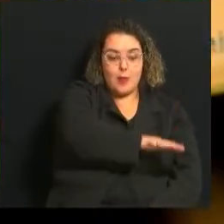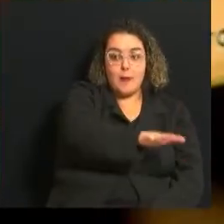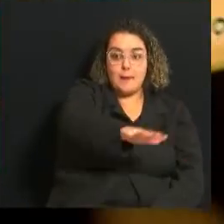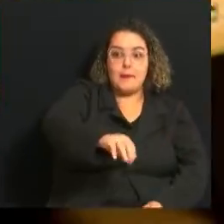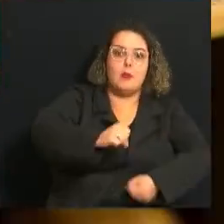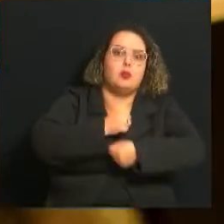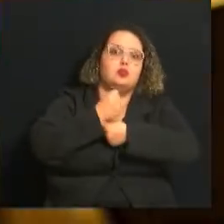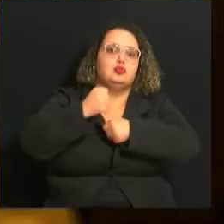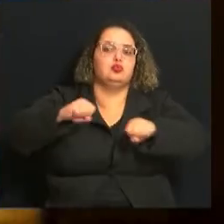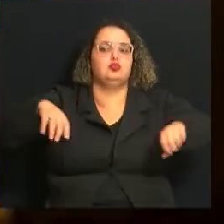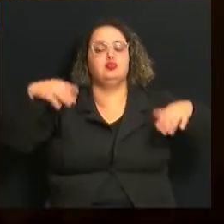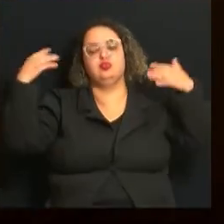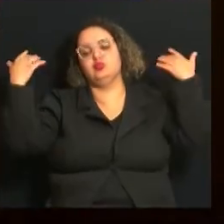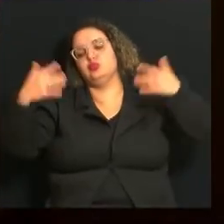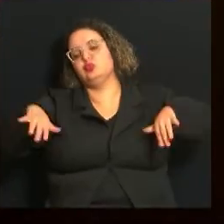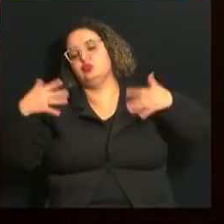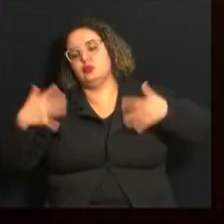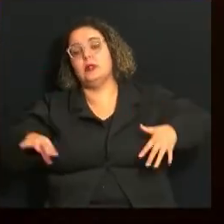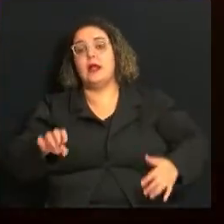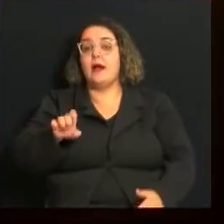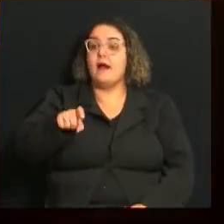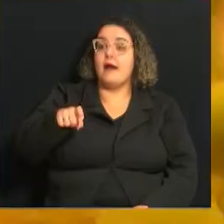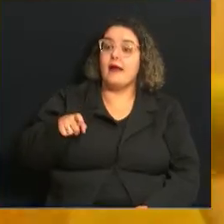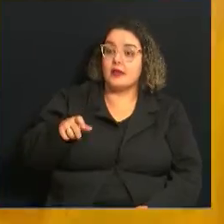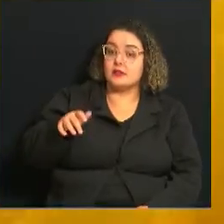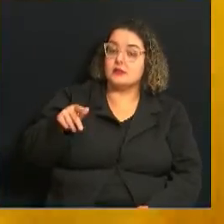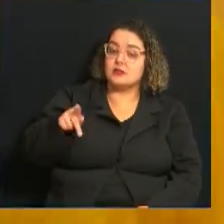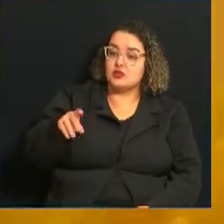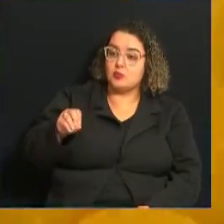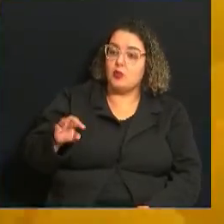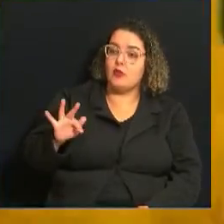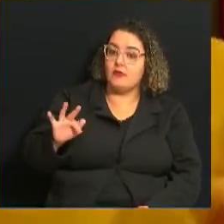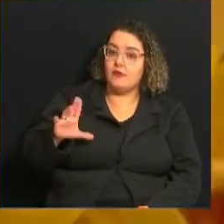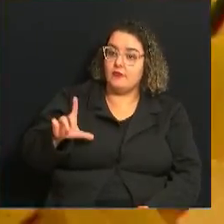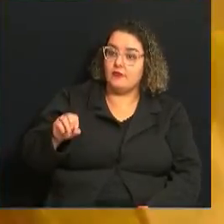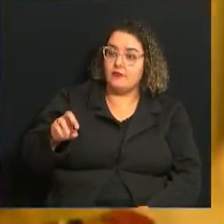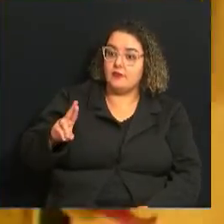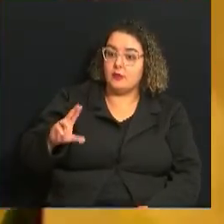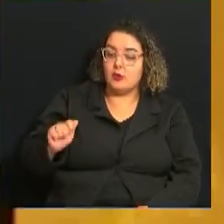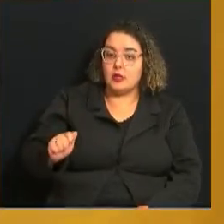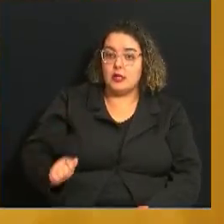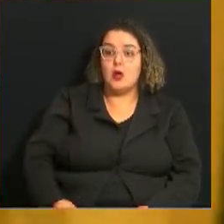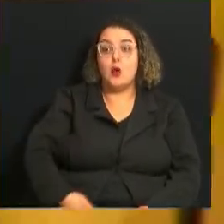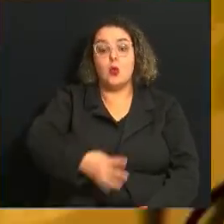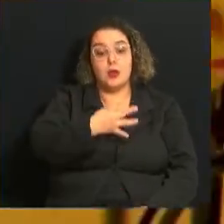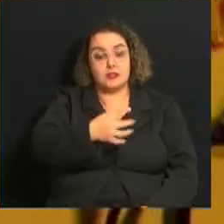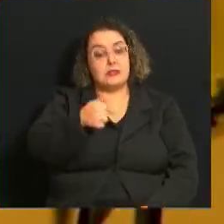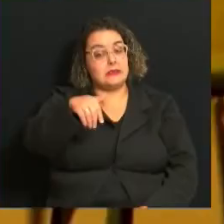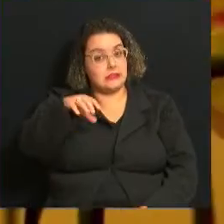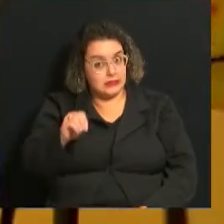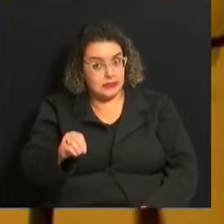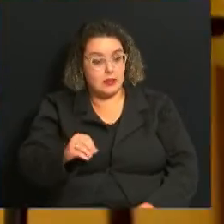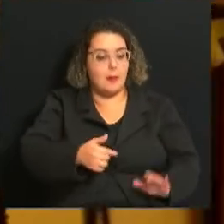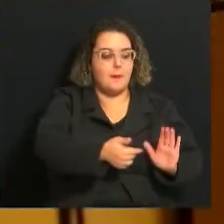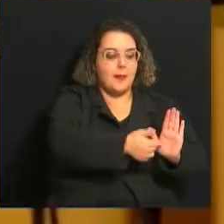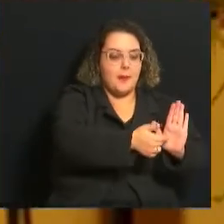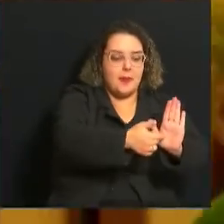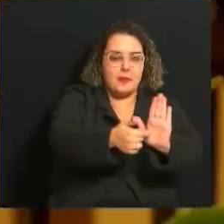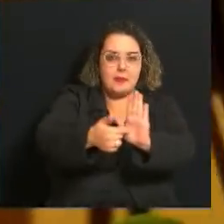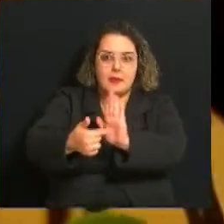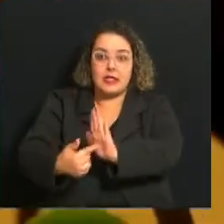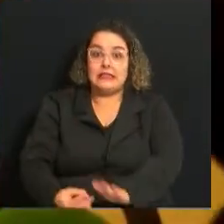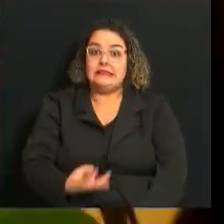no pavilhão da Expoflora acomodaram 470 expositores e receberam cerca de 30